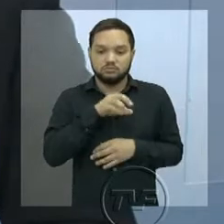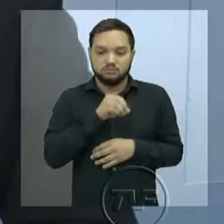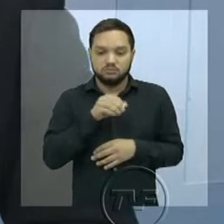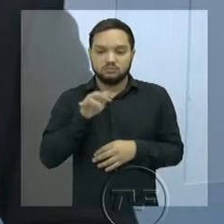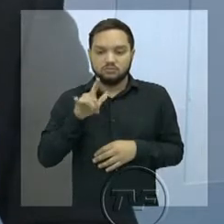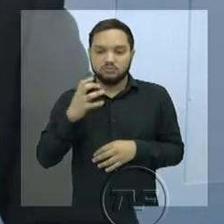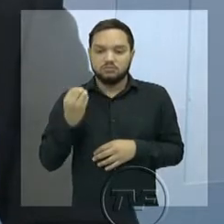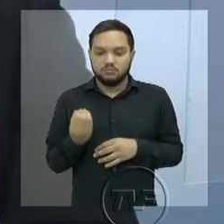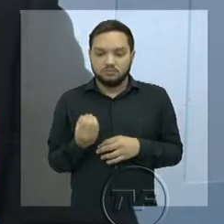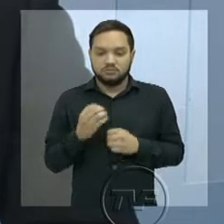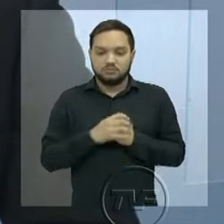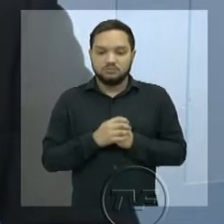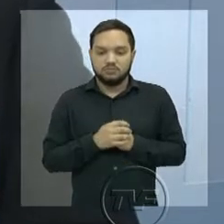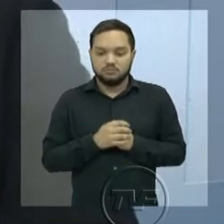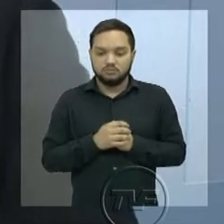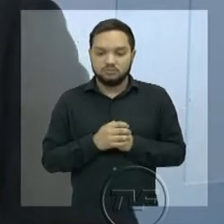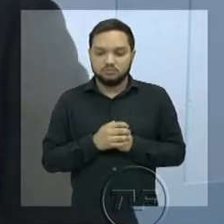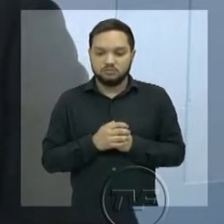até ontem estava